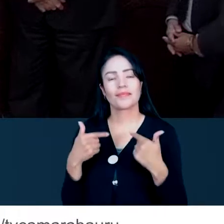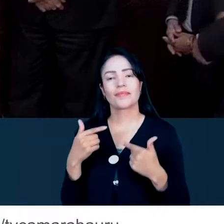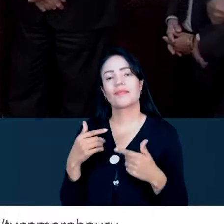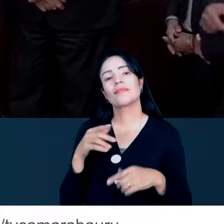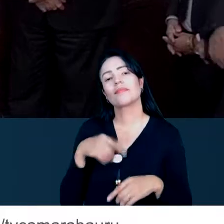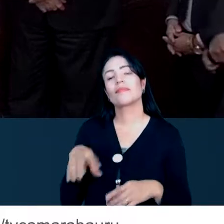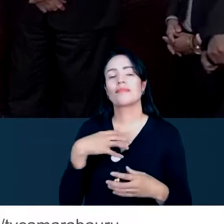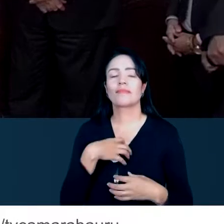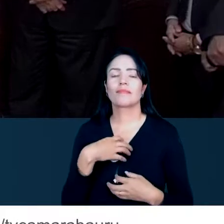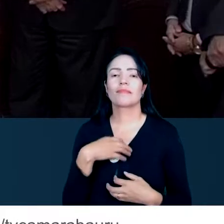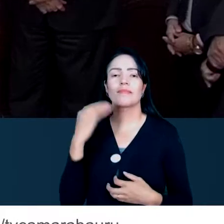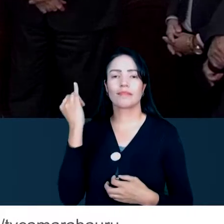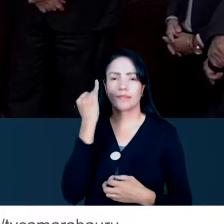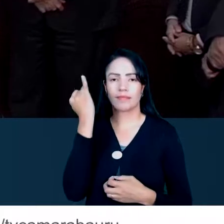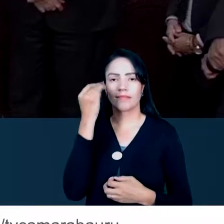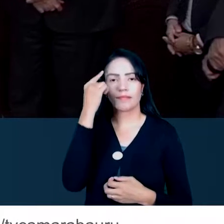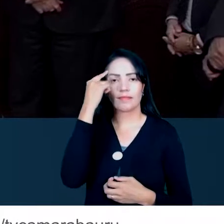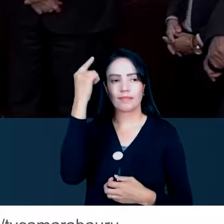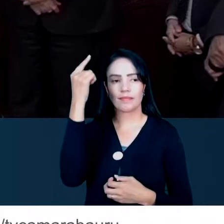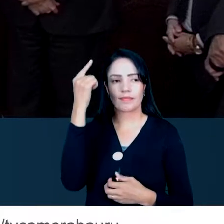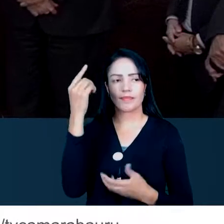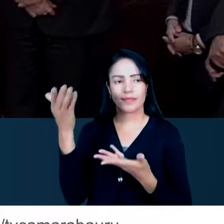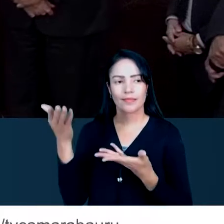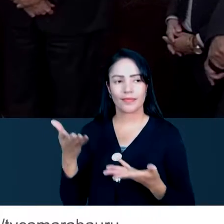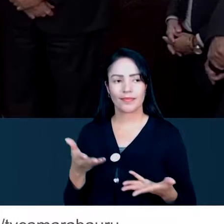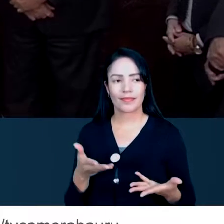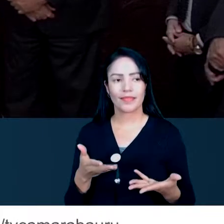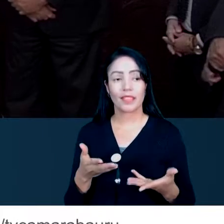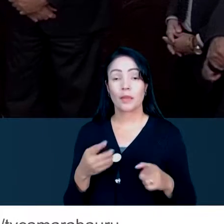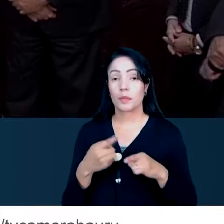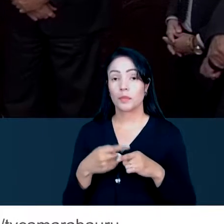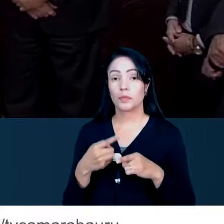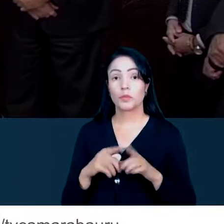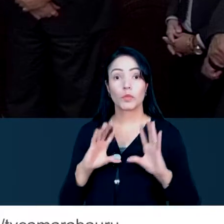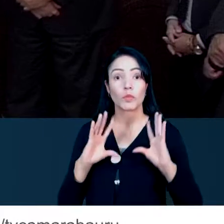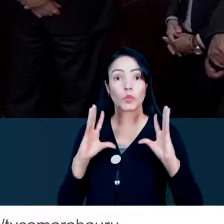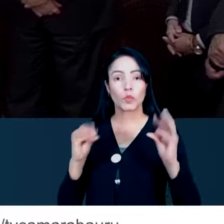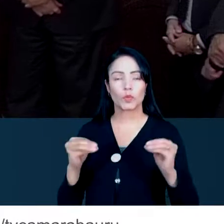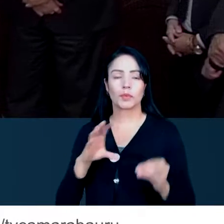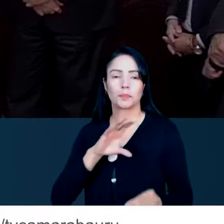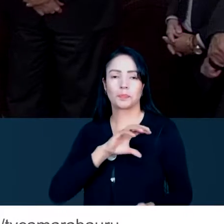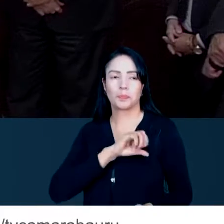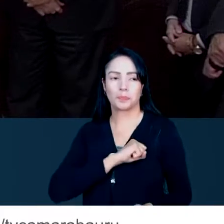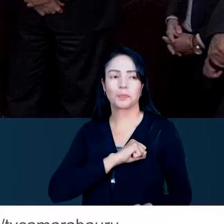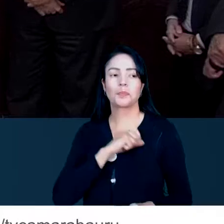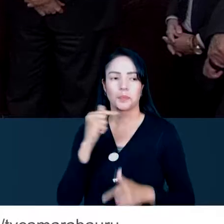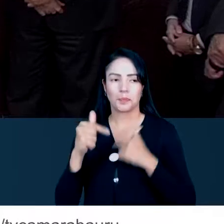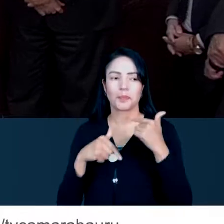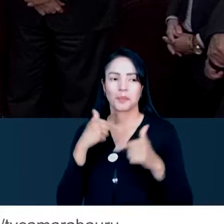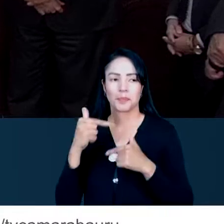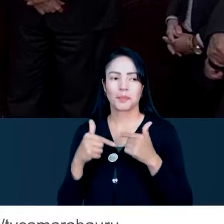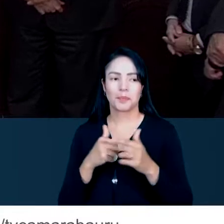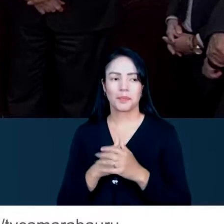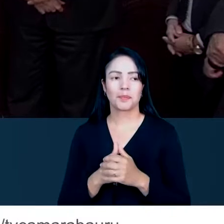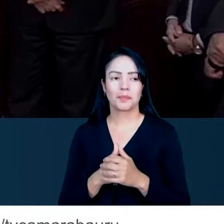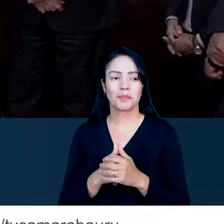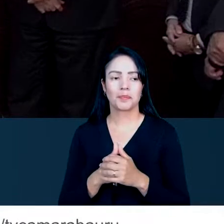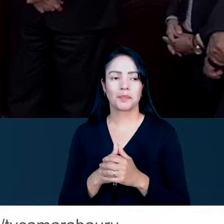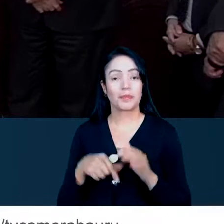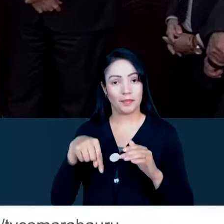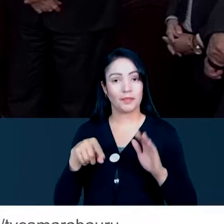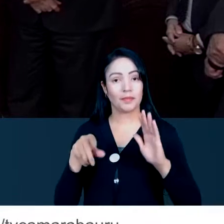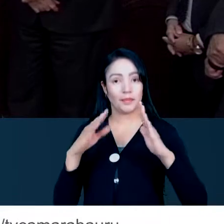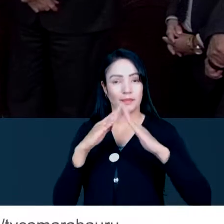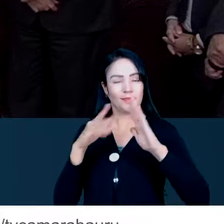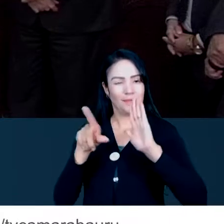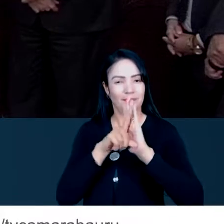homenagem, essa lembrança, porque tudo que a gente faz com muito amor. Dentro dessa Casa de Leis, nós temos vários amigos